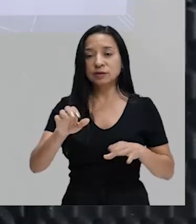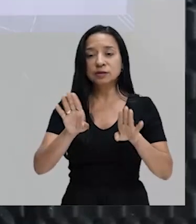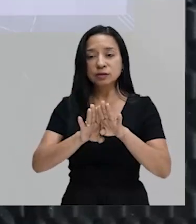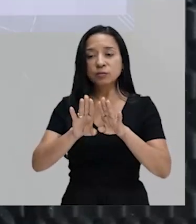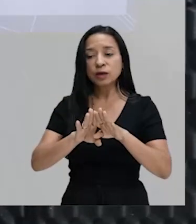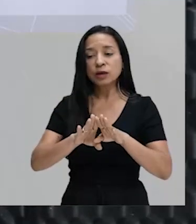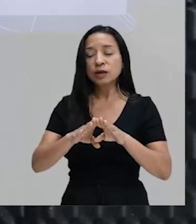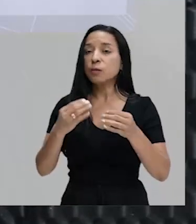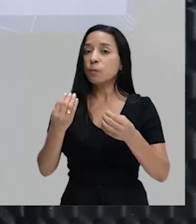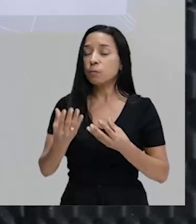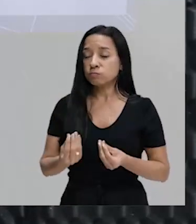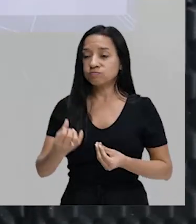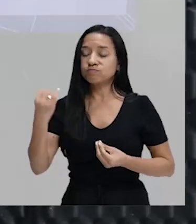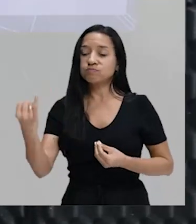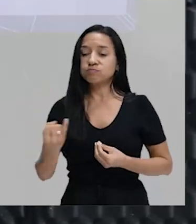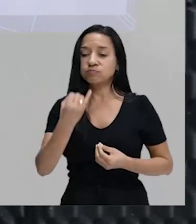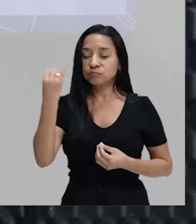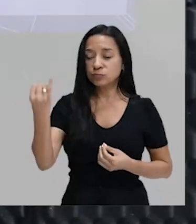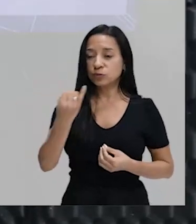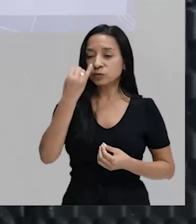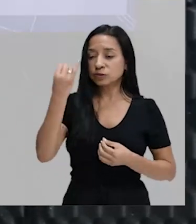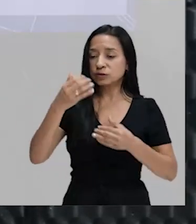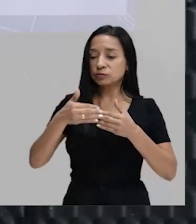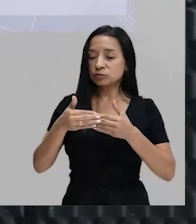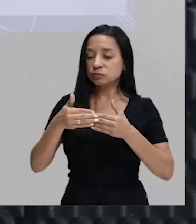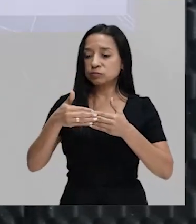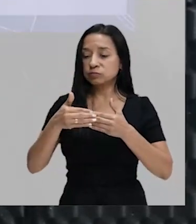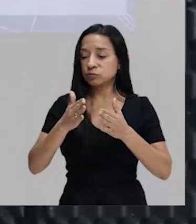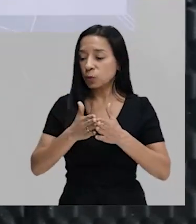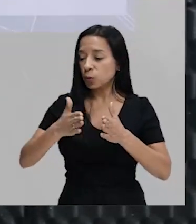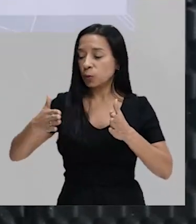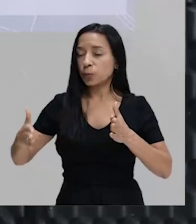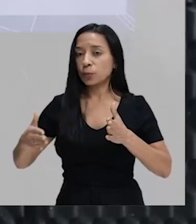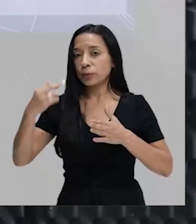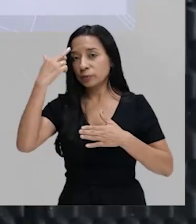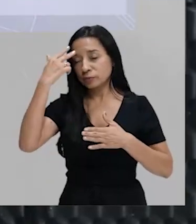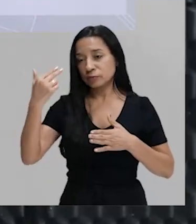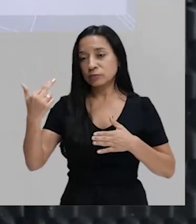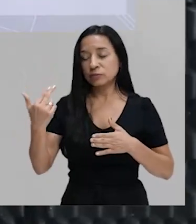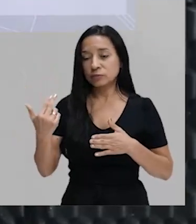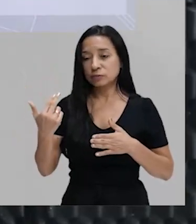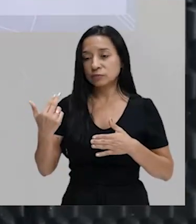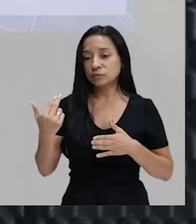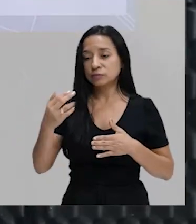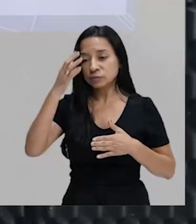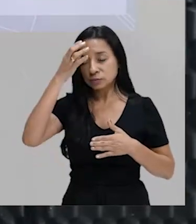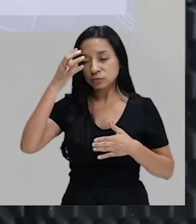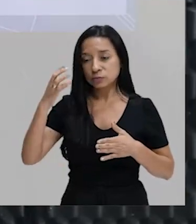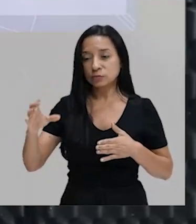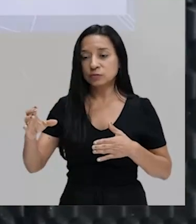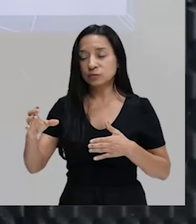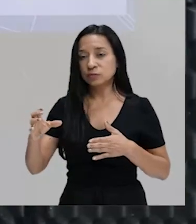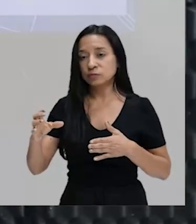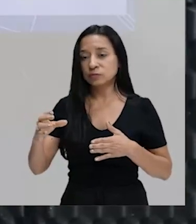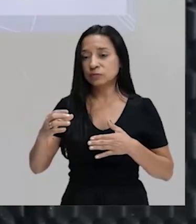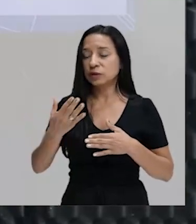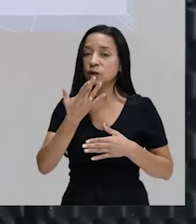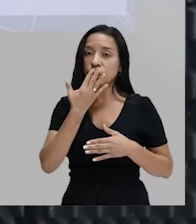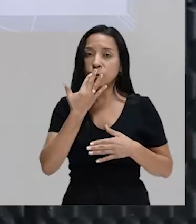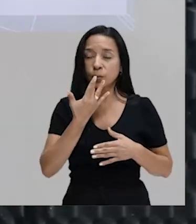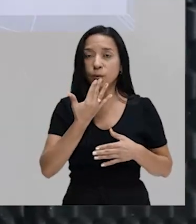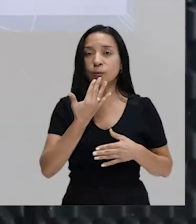muito importante nesse período histórico para eles. Muito da sua cultura, das suas